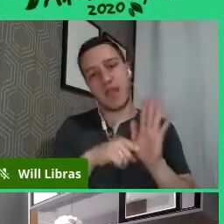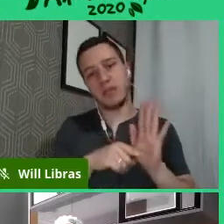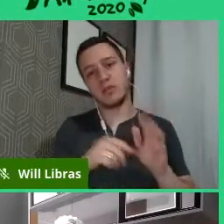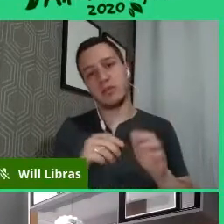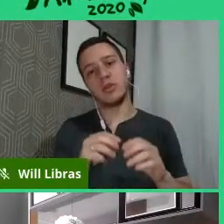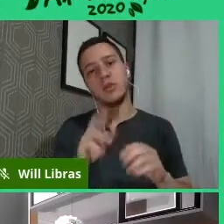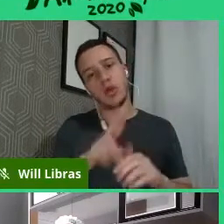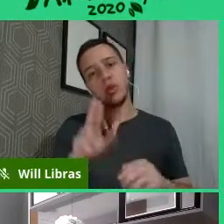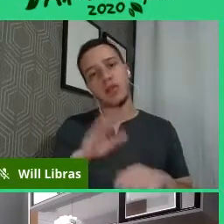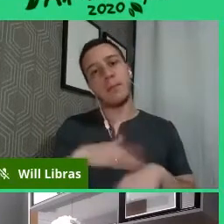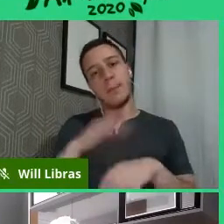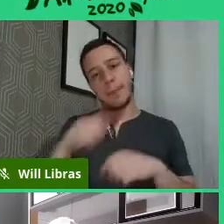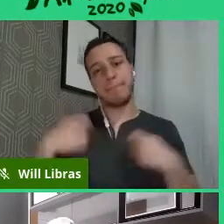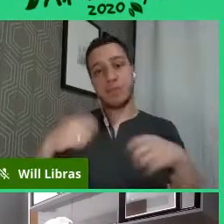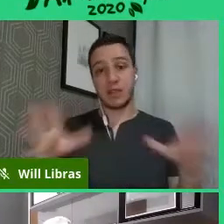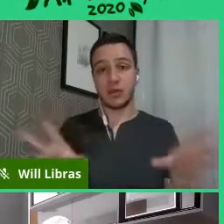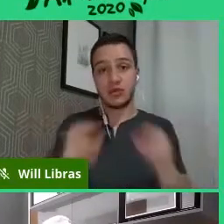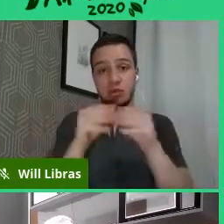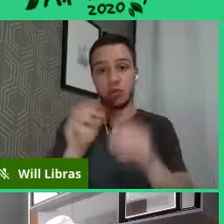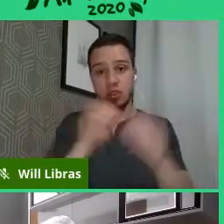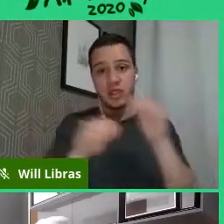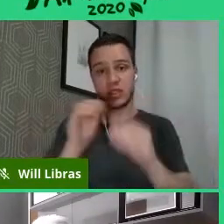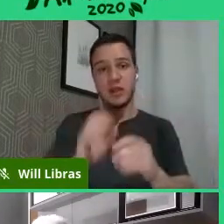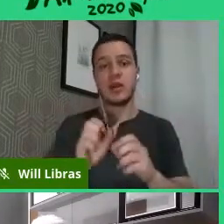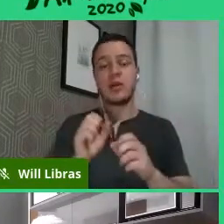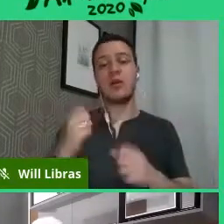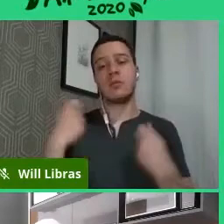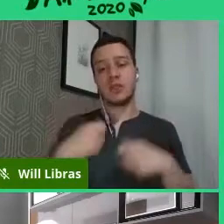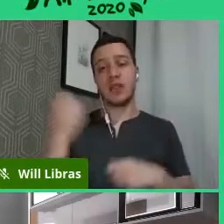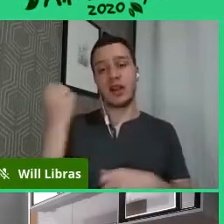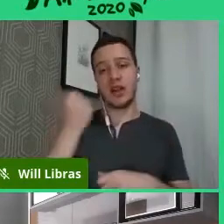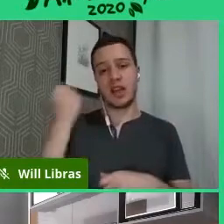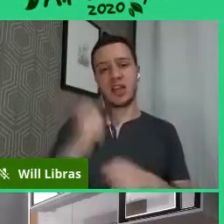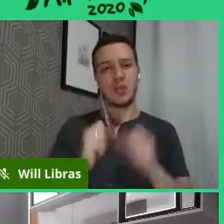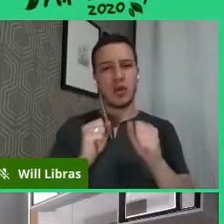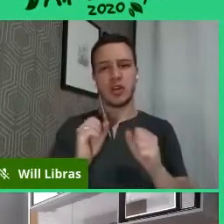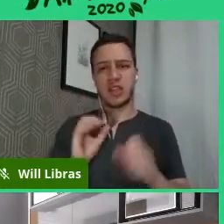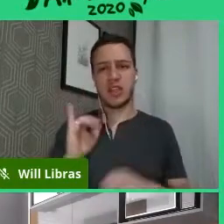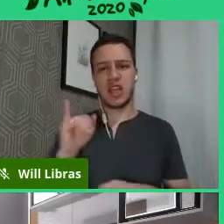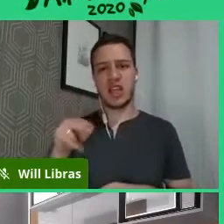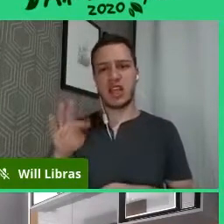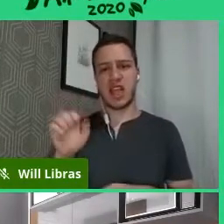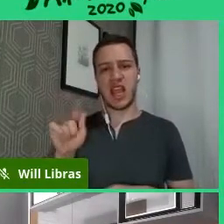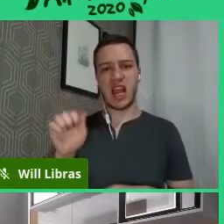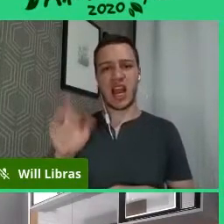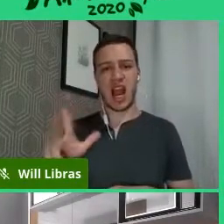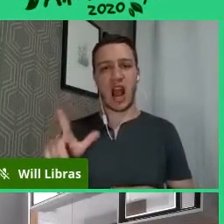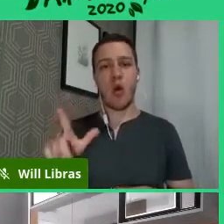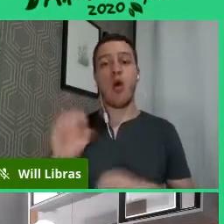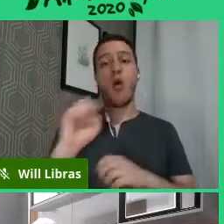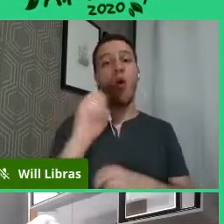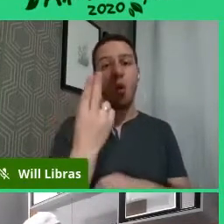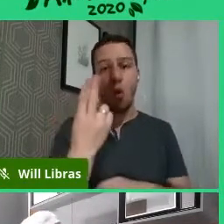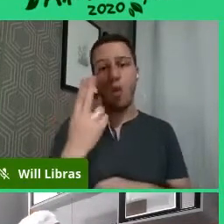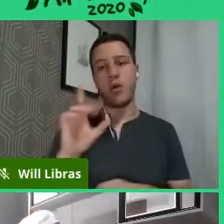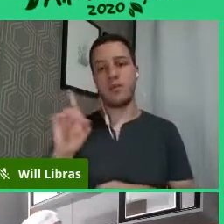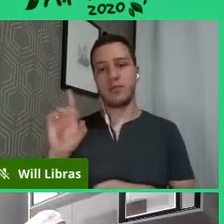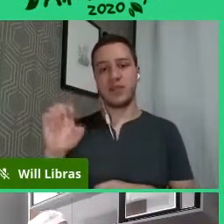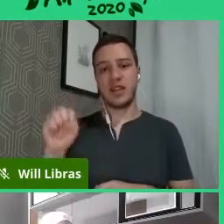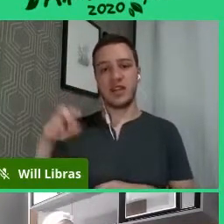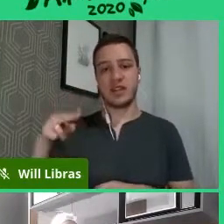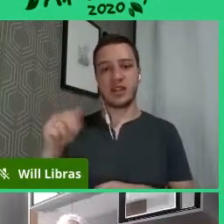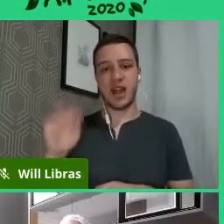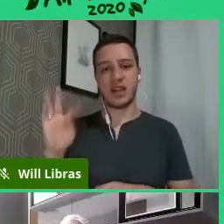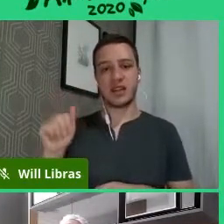gente vai usar o leite, pode ser o leite desnatado, leite integral. Se for intolerante à lactose, dá para